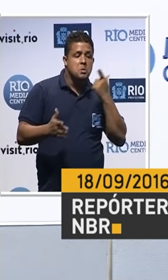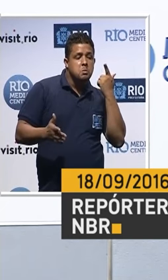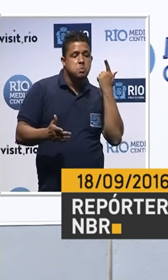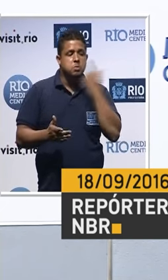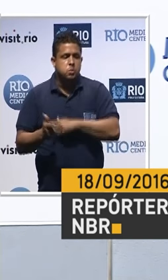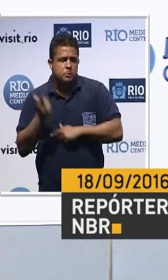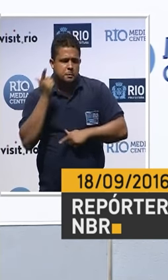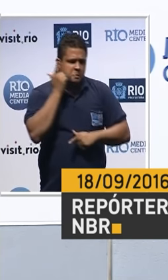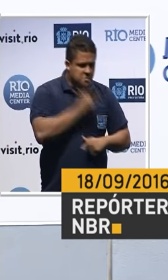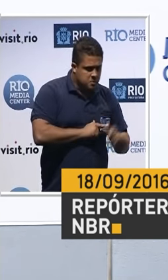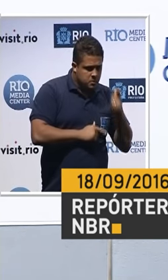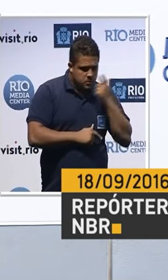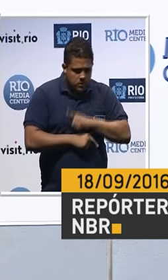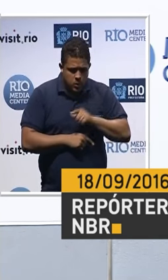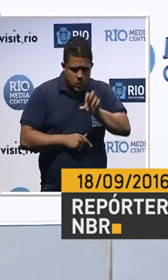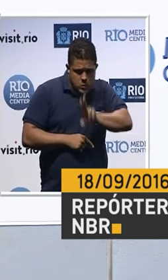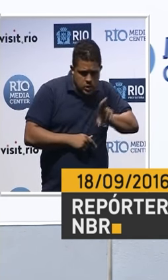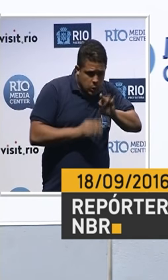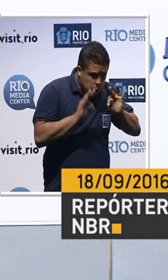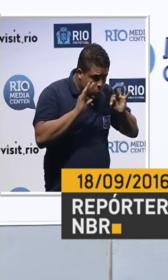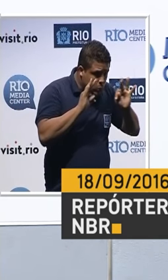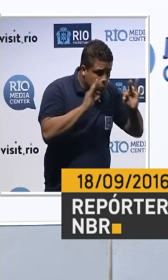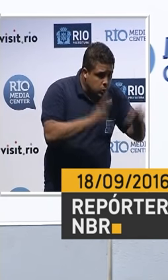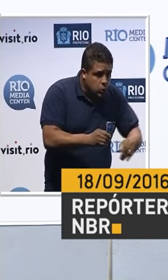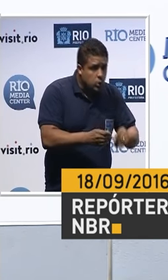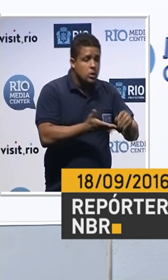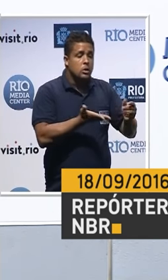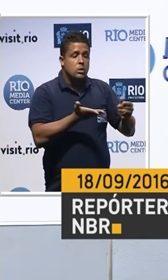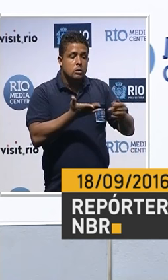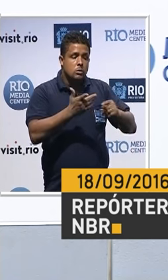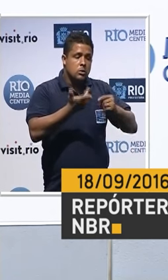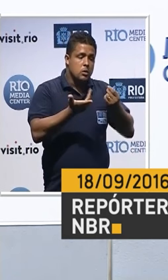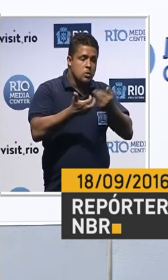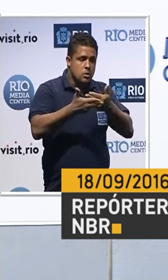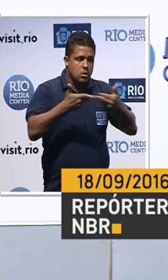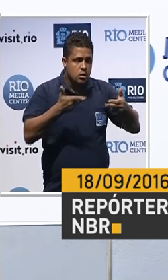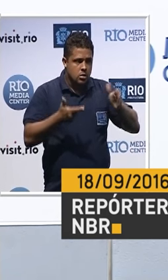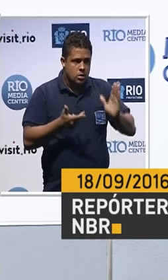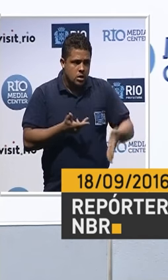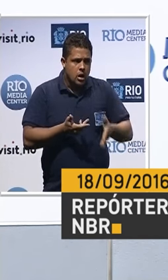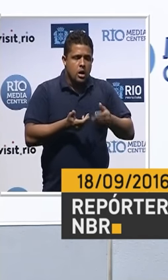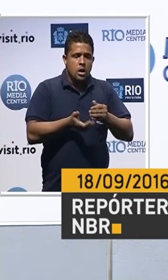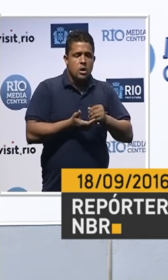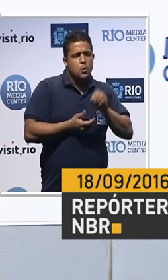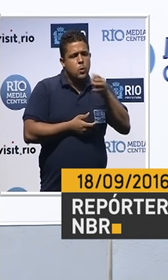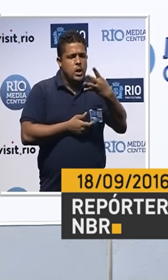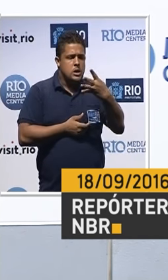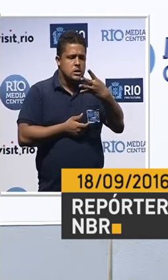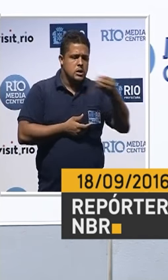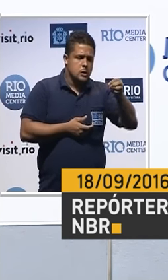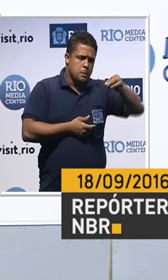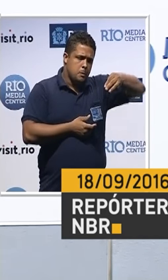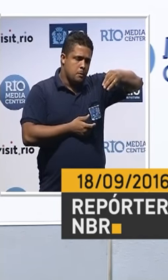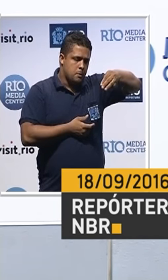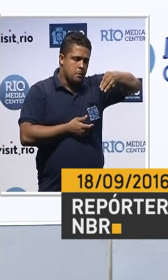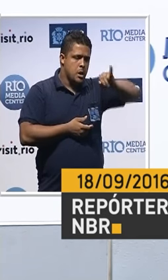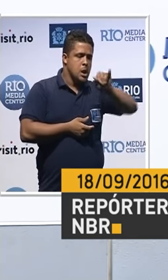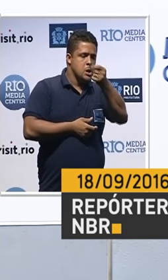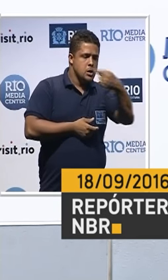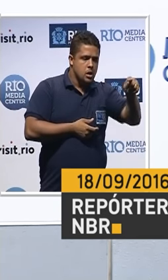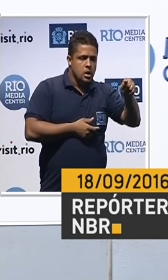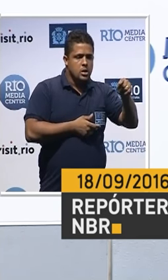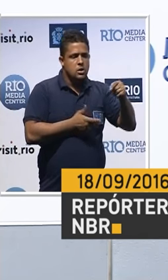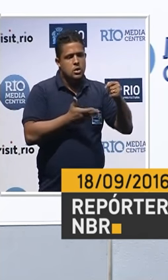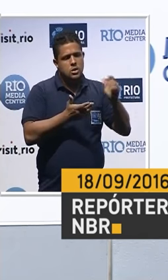consiga utilizar todos os recursos disponíveis. Hoje, dos cerca de 400 milhões disponibilizado no